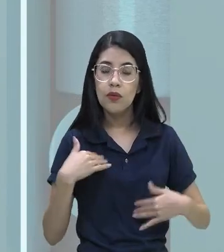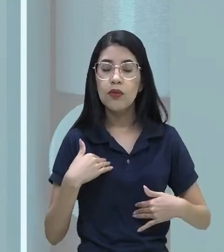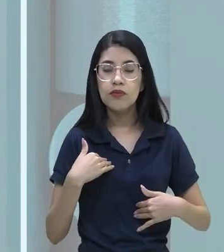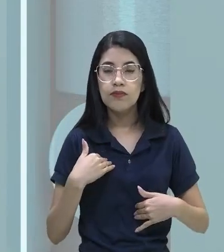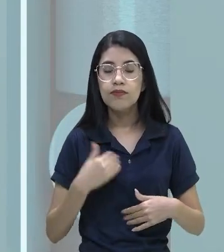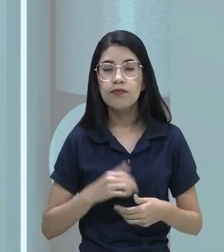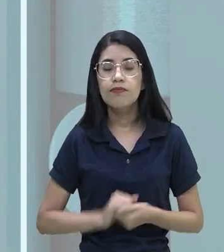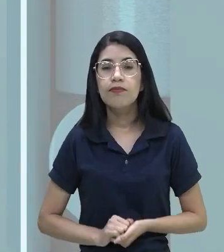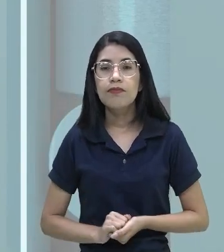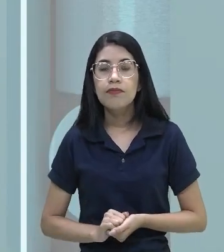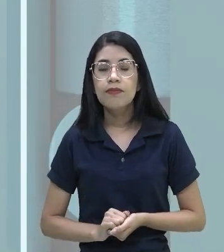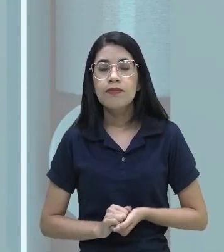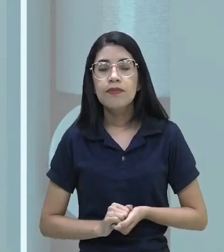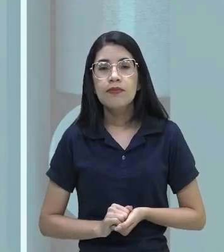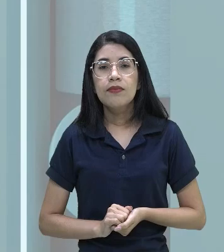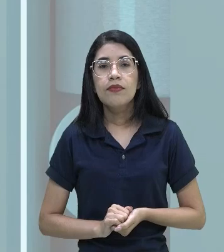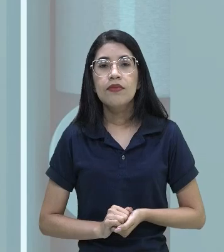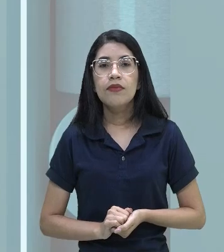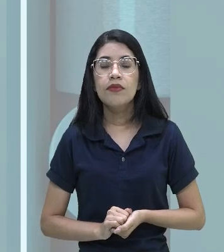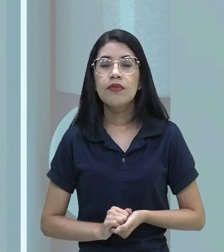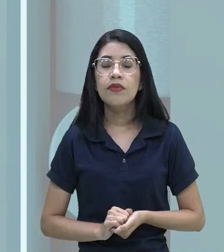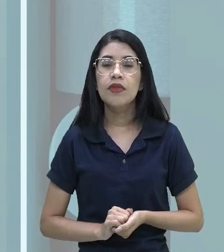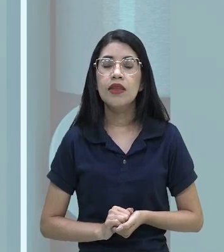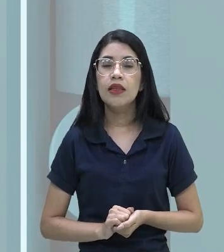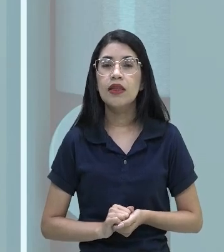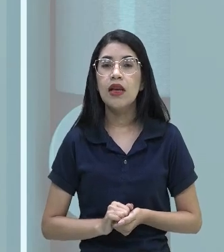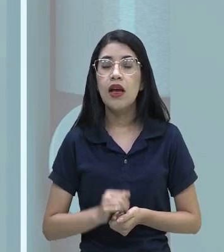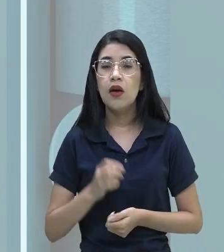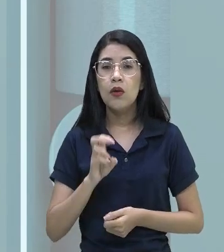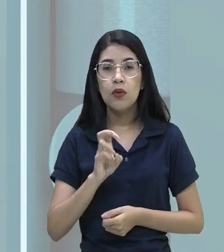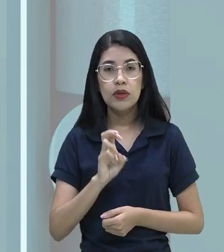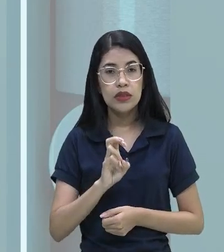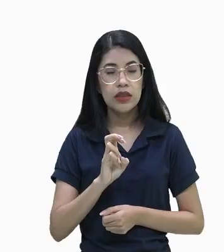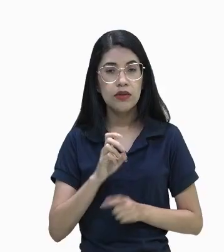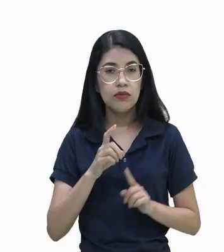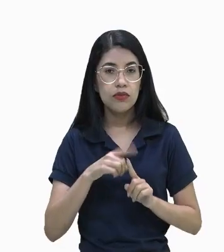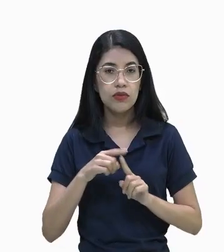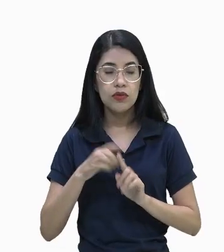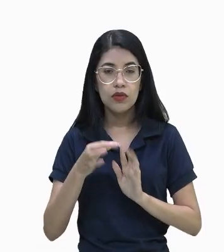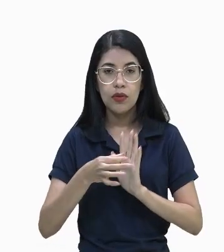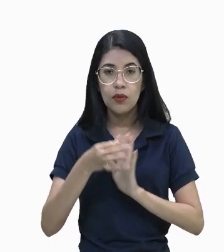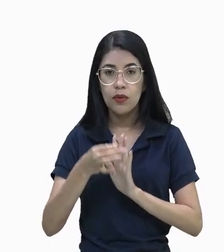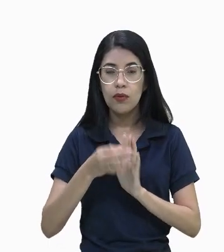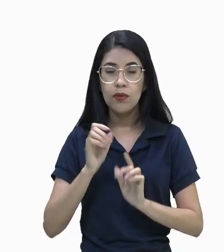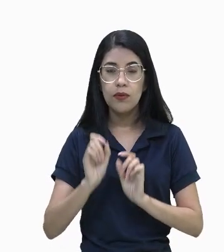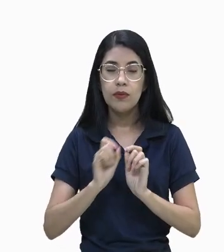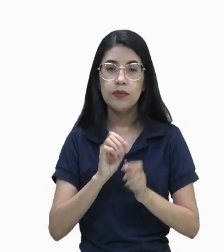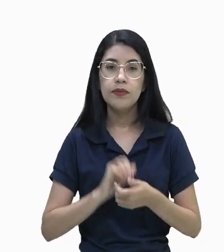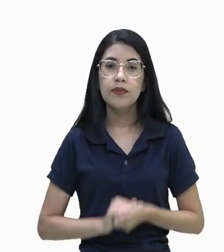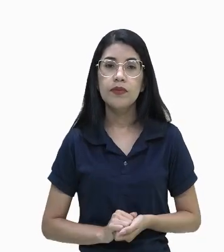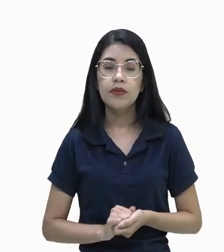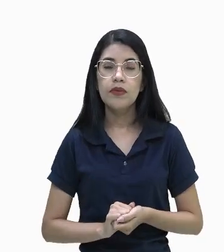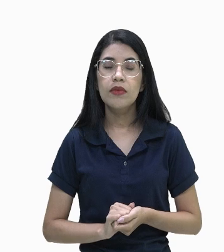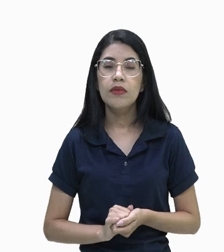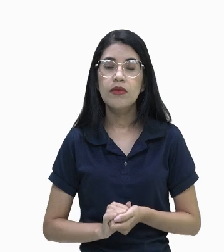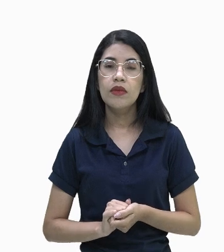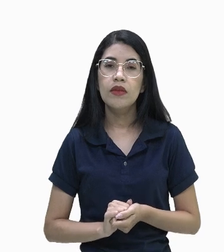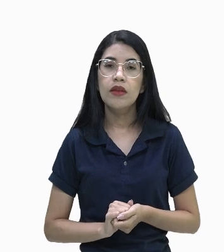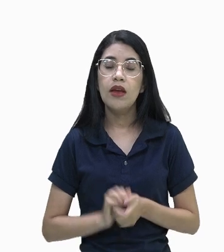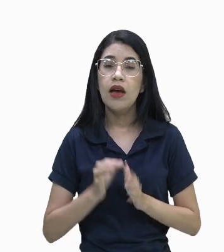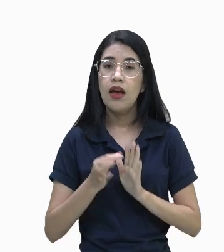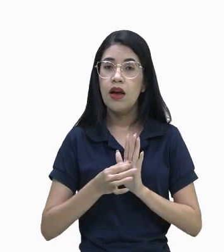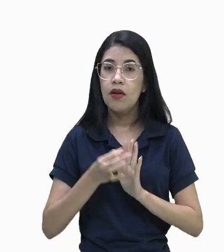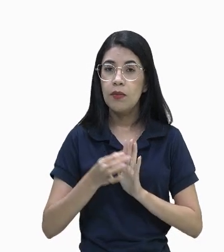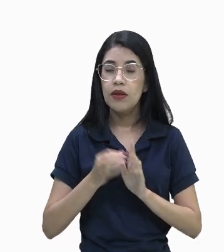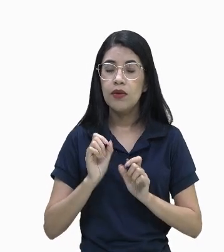certo? E aí, vamos ao nosso quinto tipo de argumentação. Olhem só, eu posso construir uma argumentação